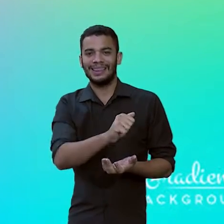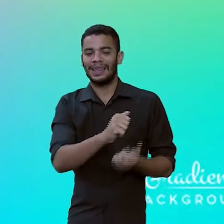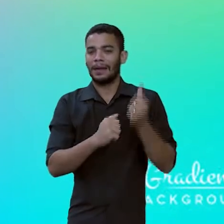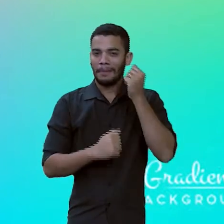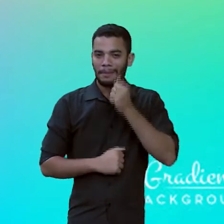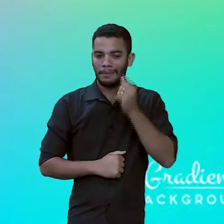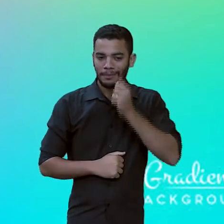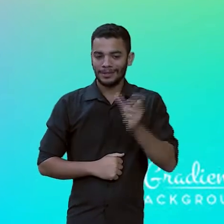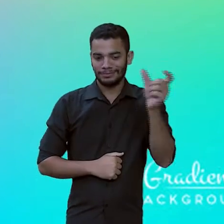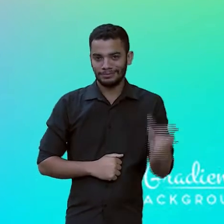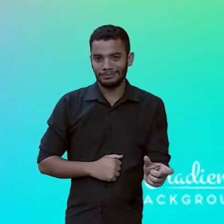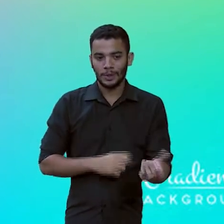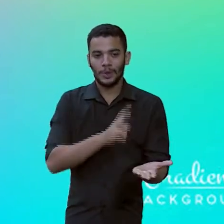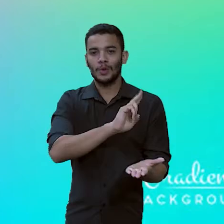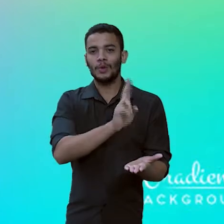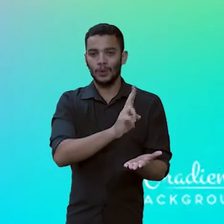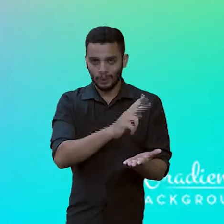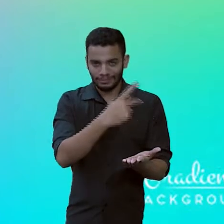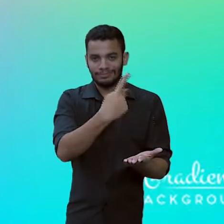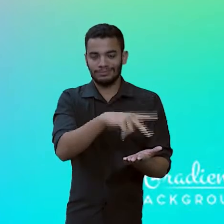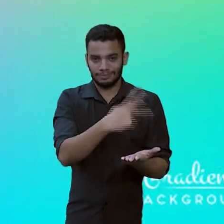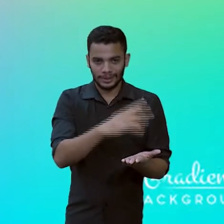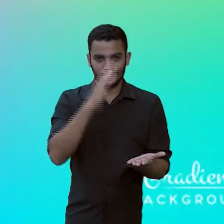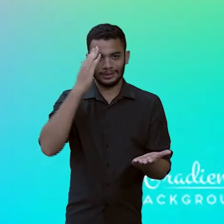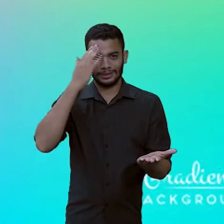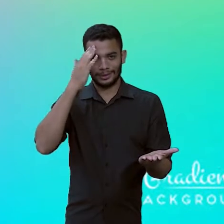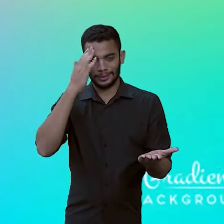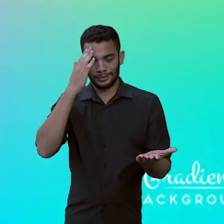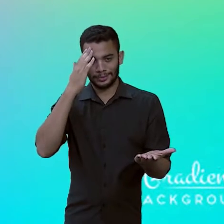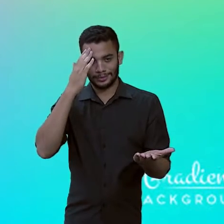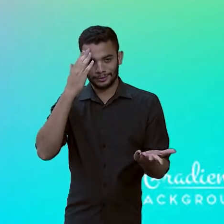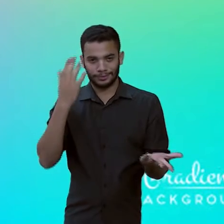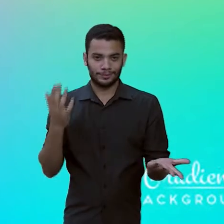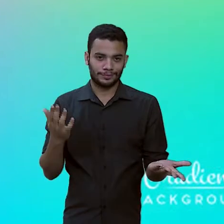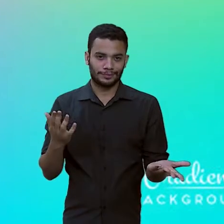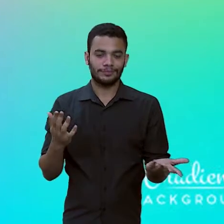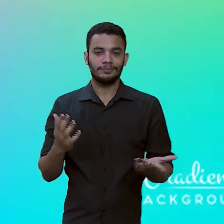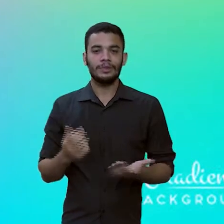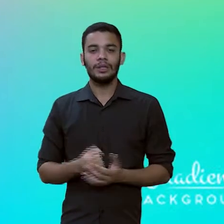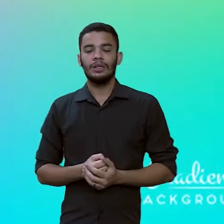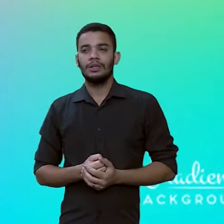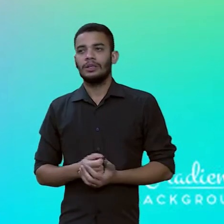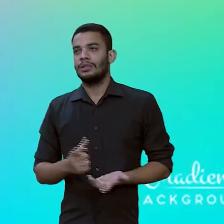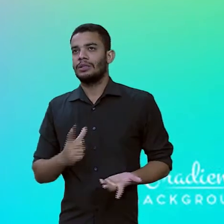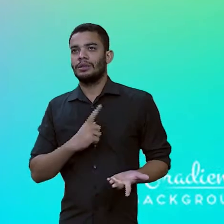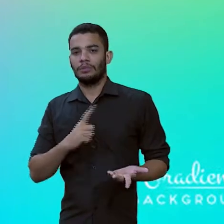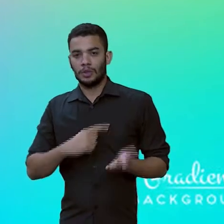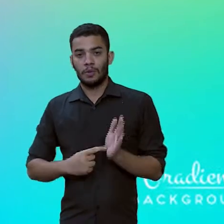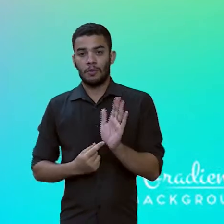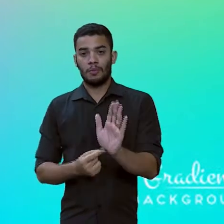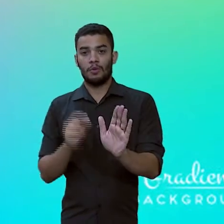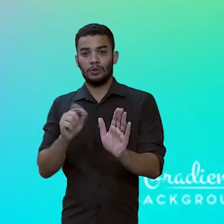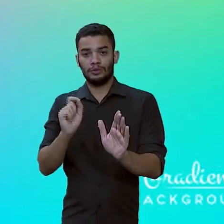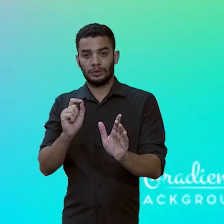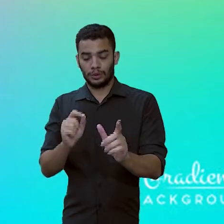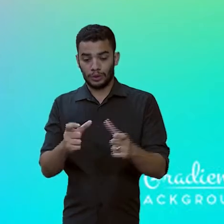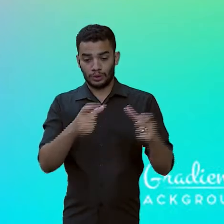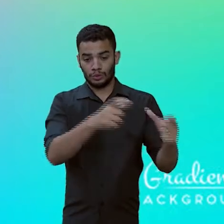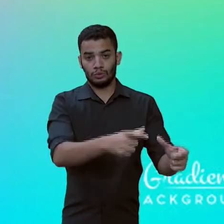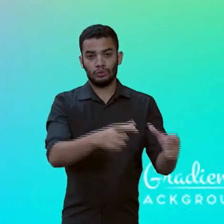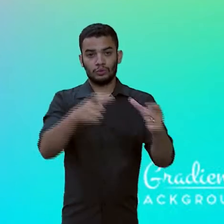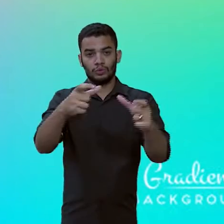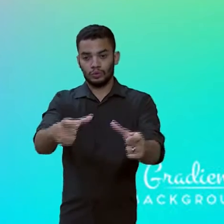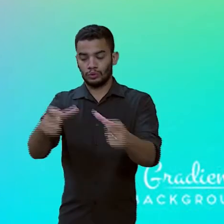inicial maiúscula. São palavras que particularizam os seres, entidades, particularizam